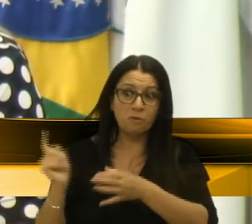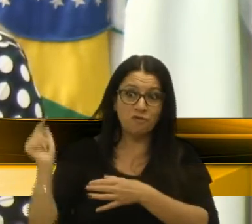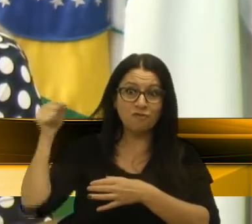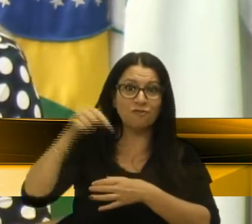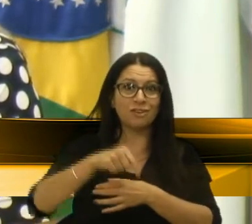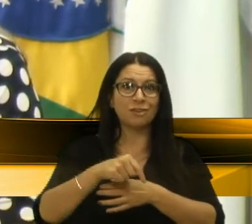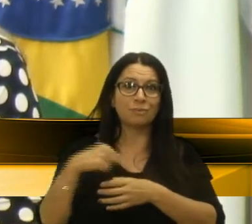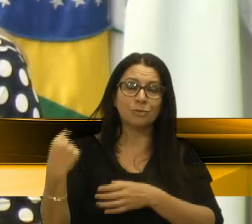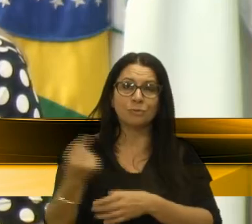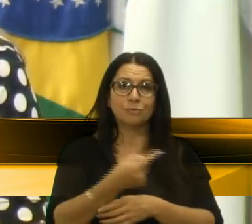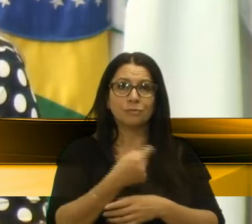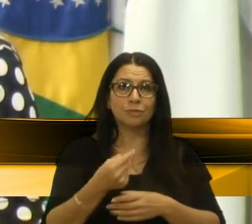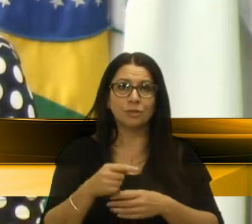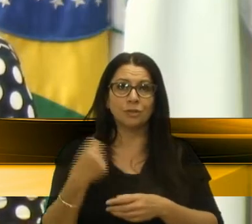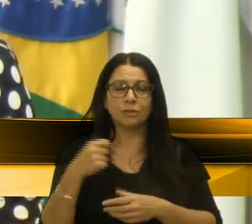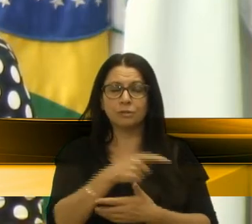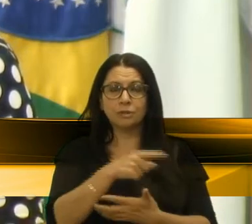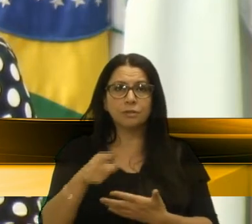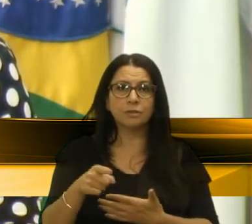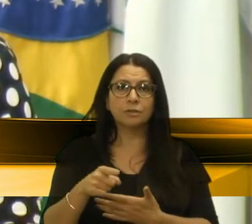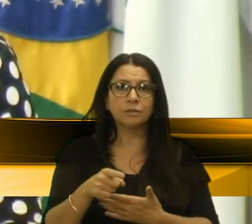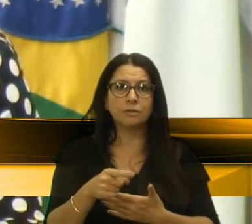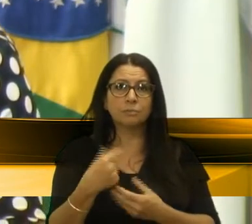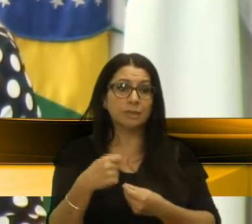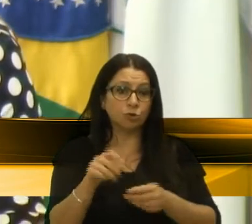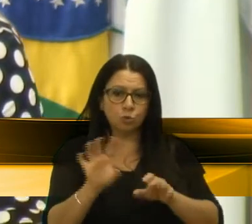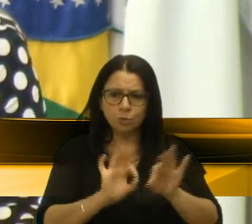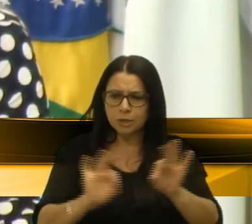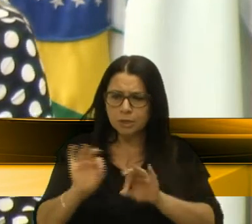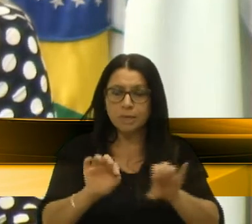para tudo isso que a gente precisa da infraestrutura.